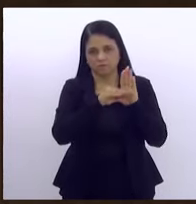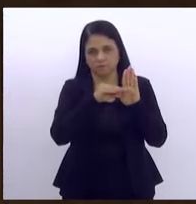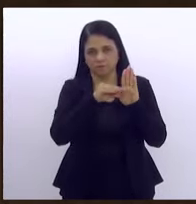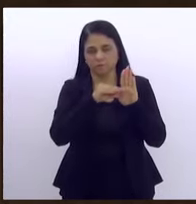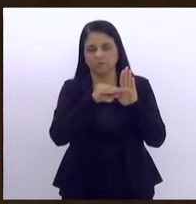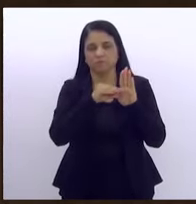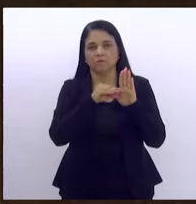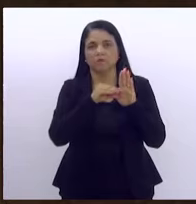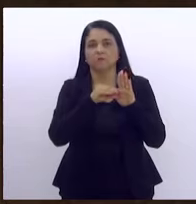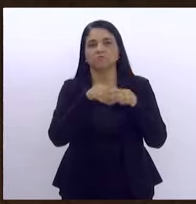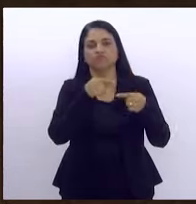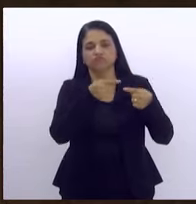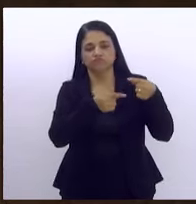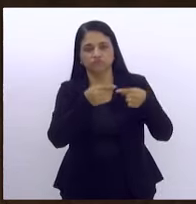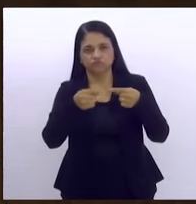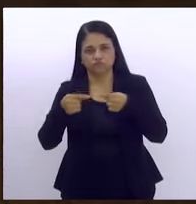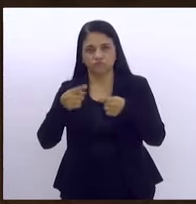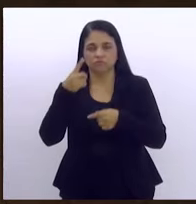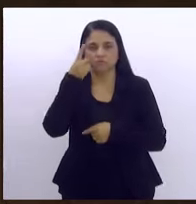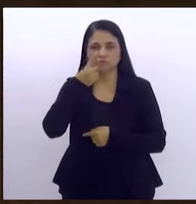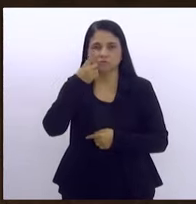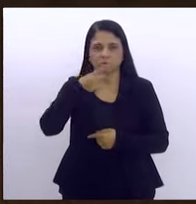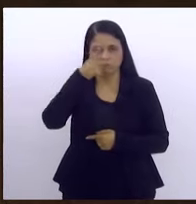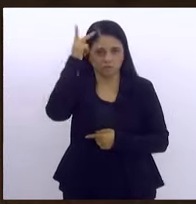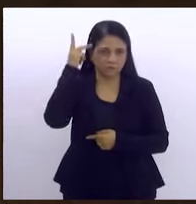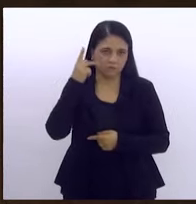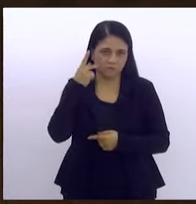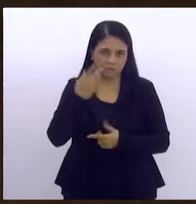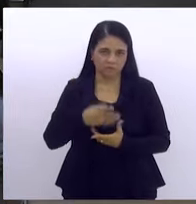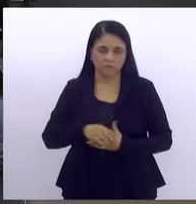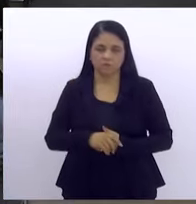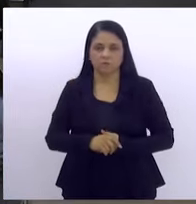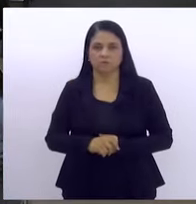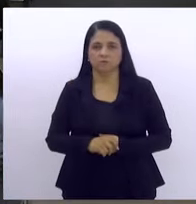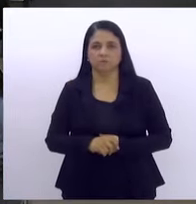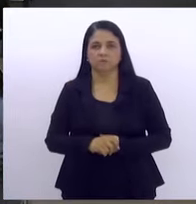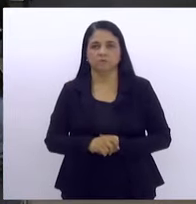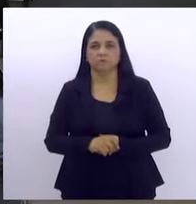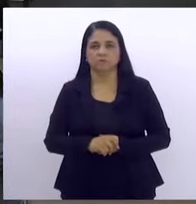inclusive, do que foi dialogado com o deputado Luiz Paulo.